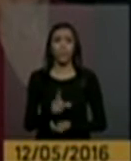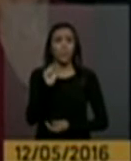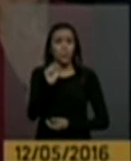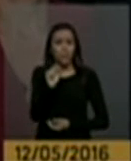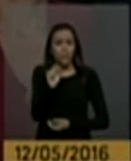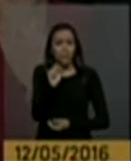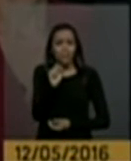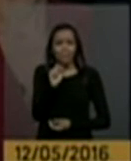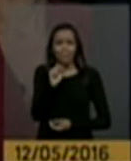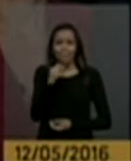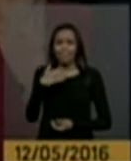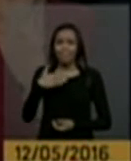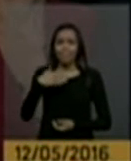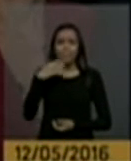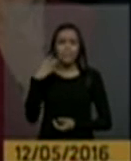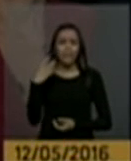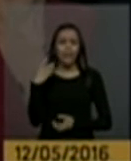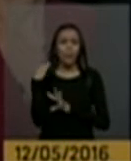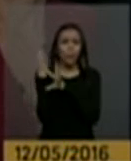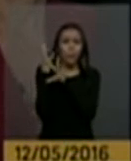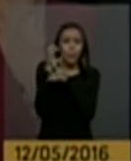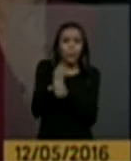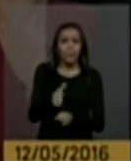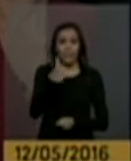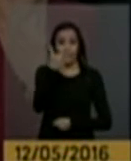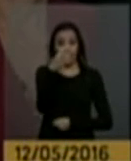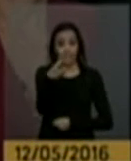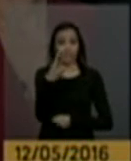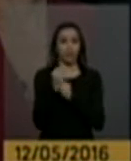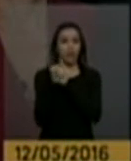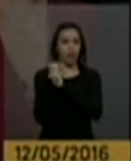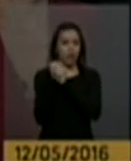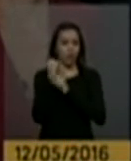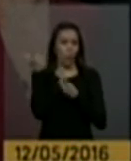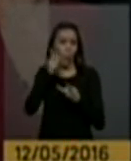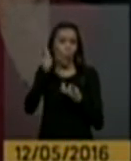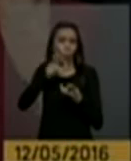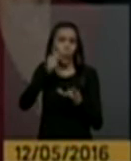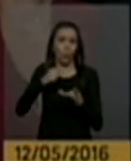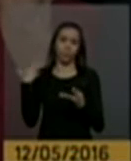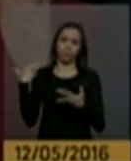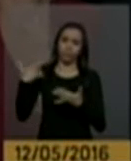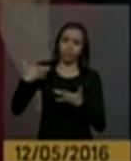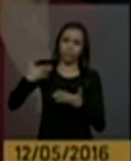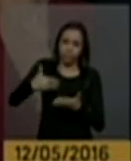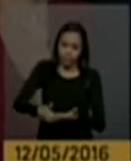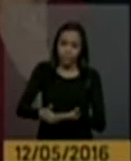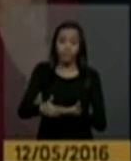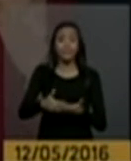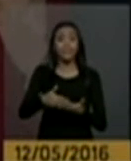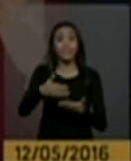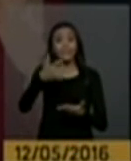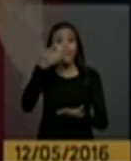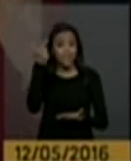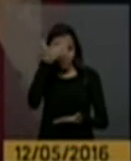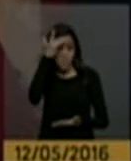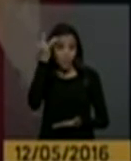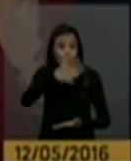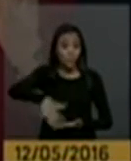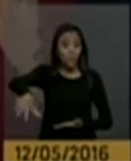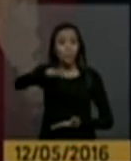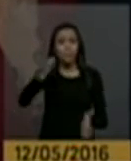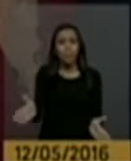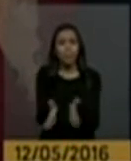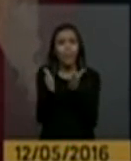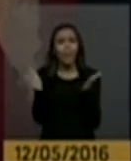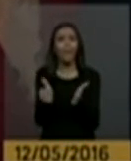são as conquistas dos últimos 13 anos. Os ganhos das pessoas mais pobres e da classe